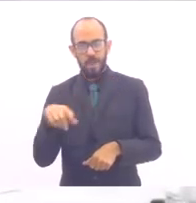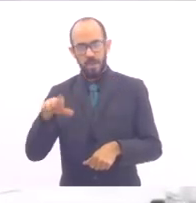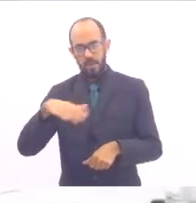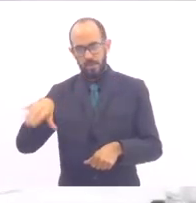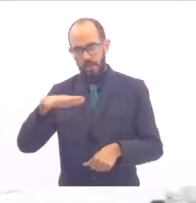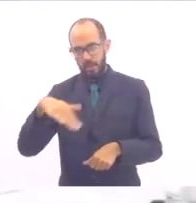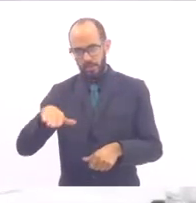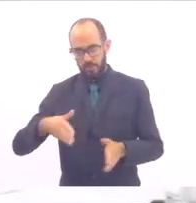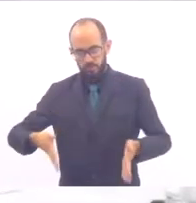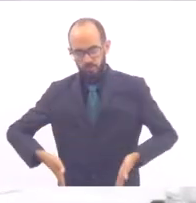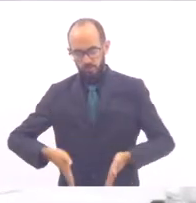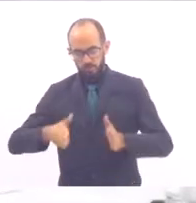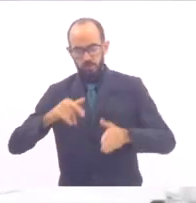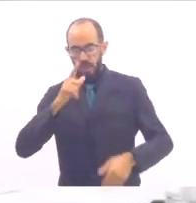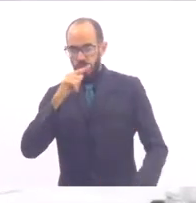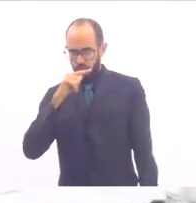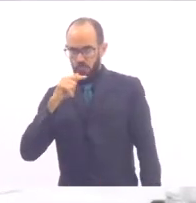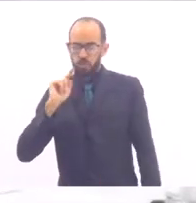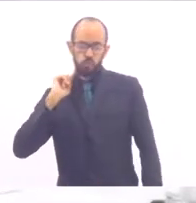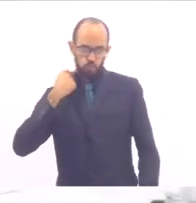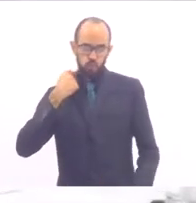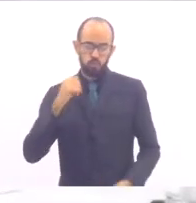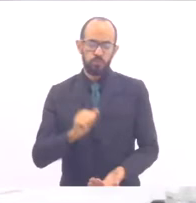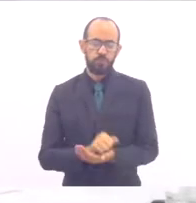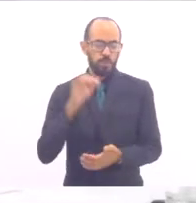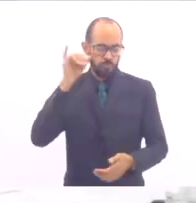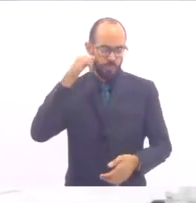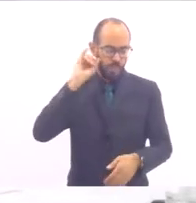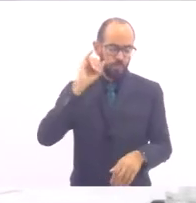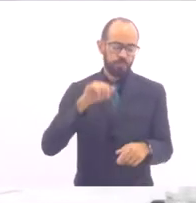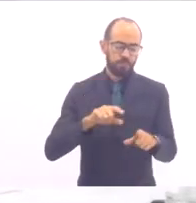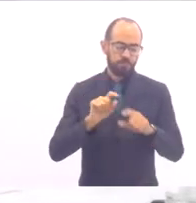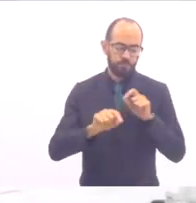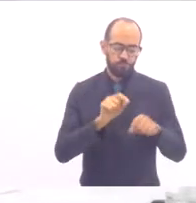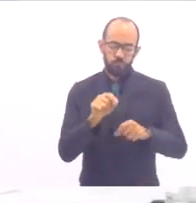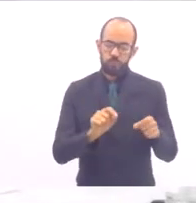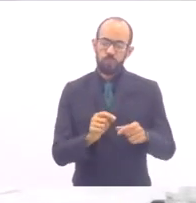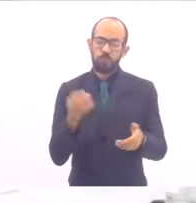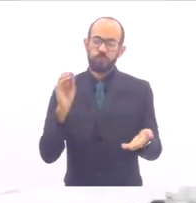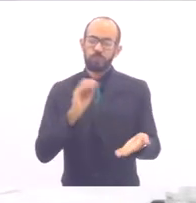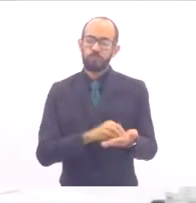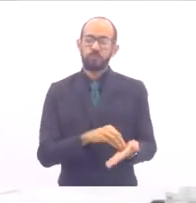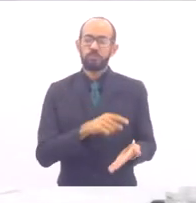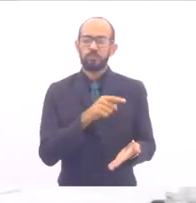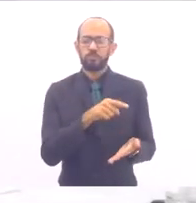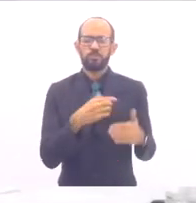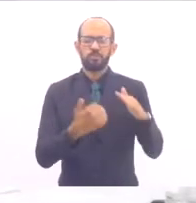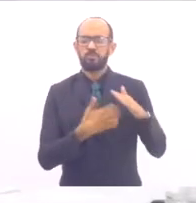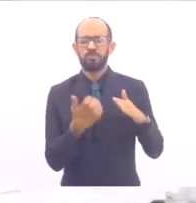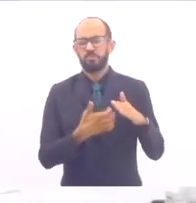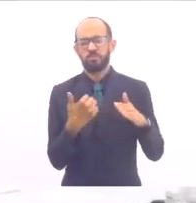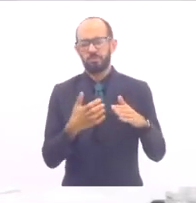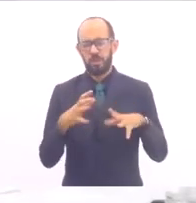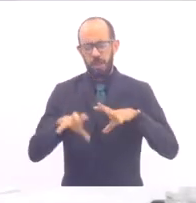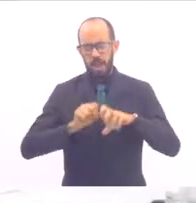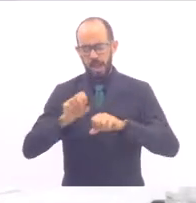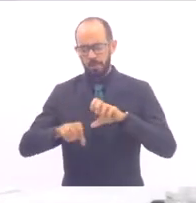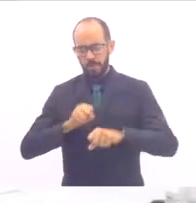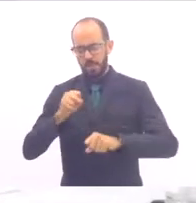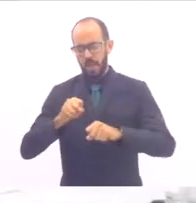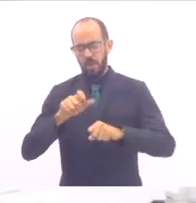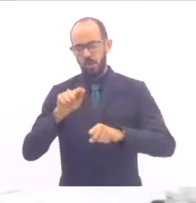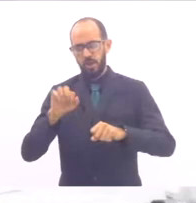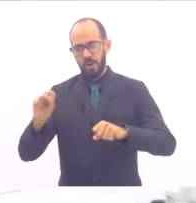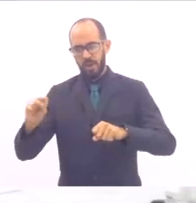Gramacho, acrescentamos a questão da empresa, como é que chamava, para captar o gás, o